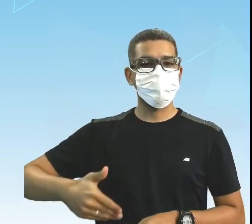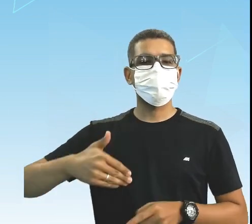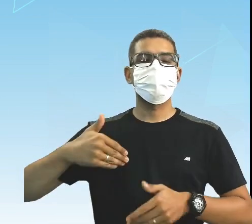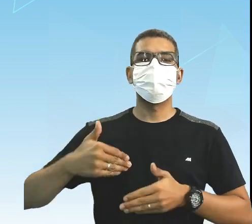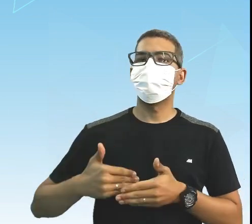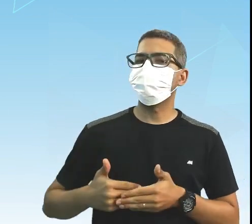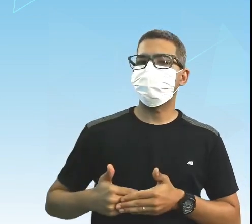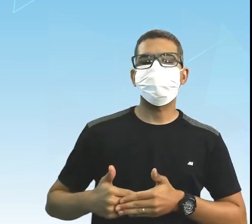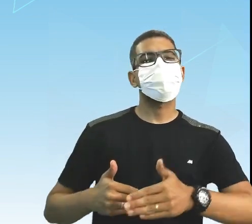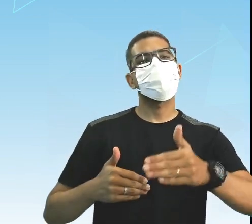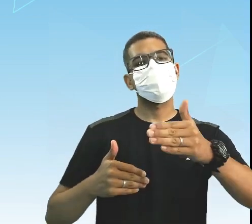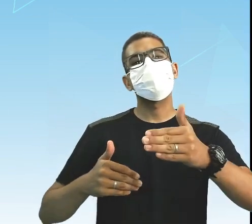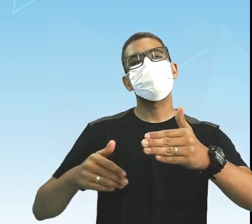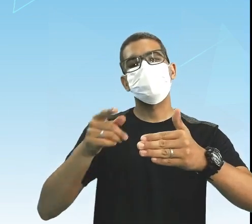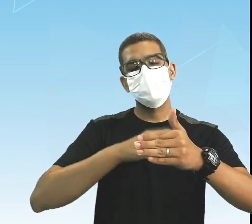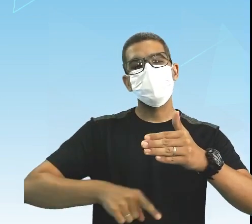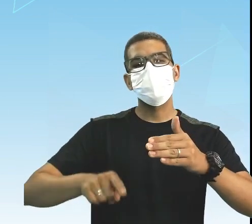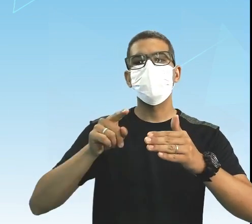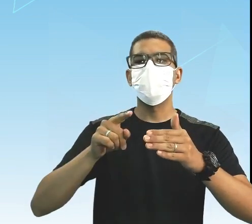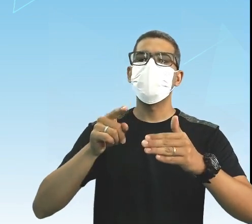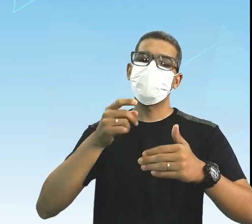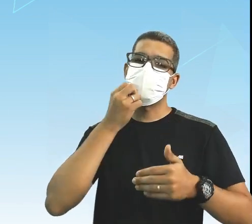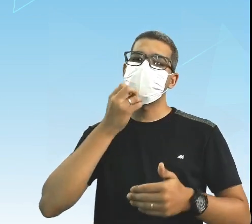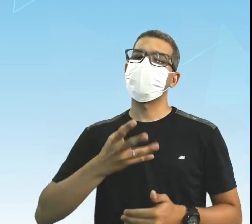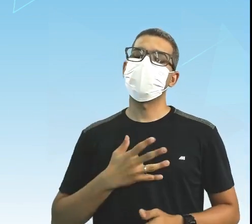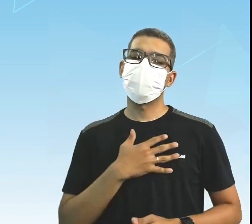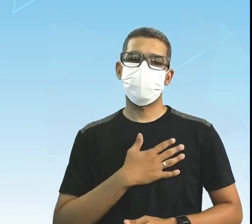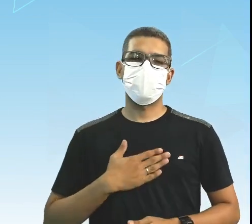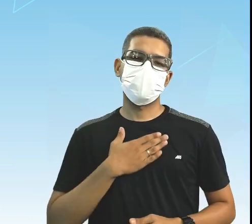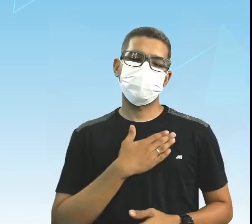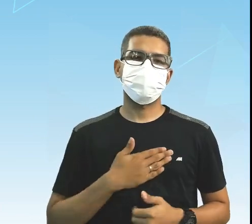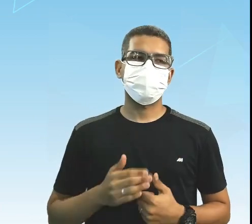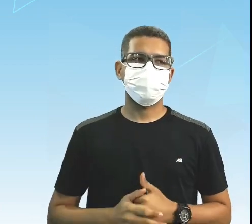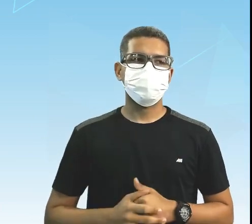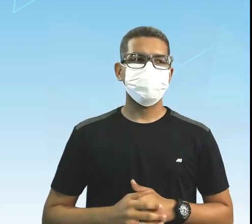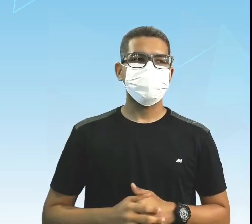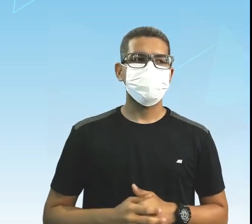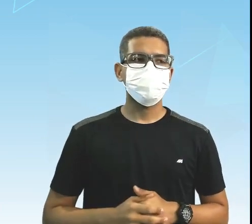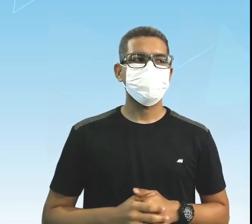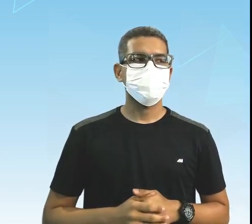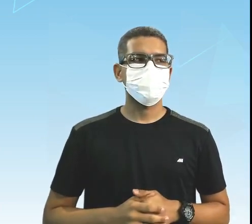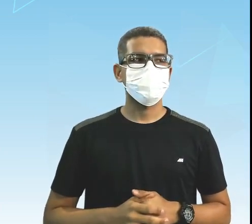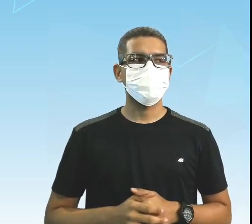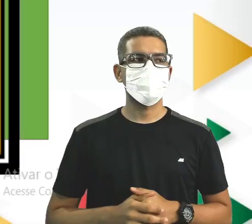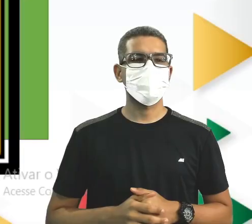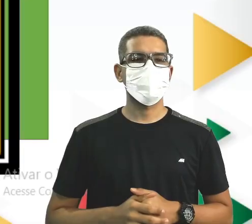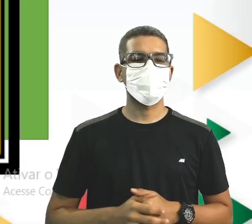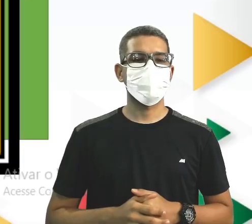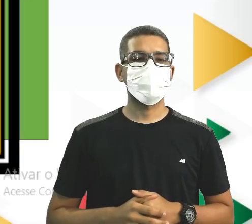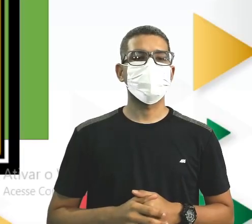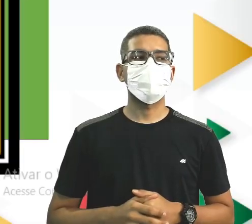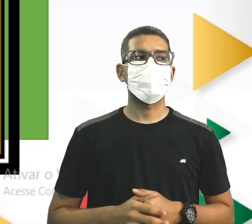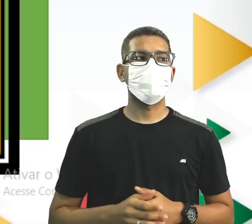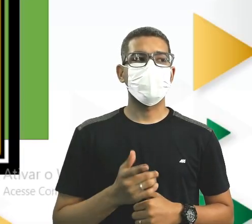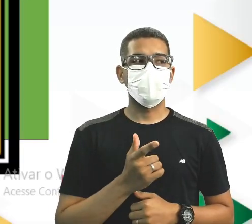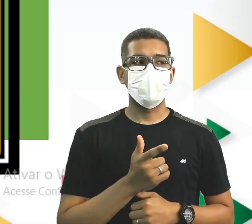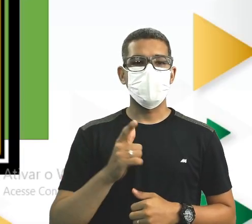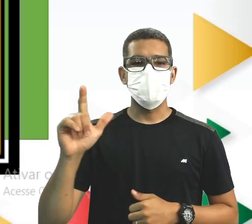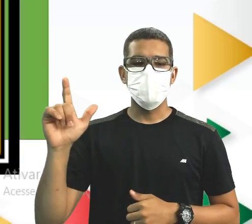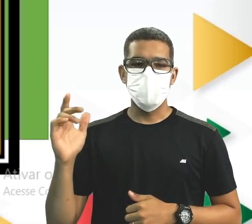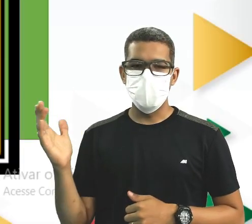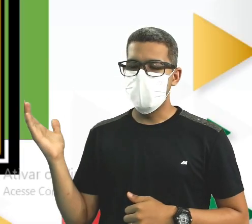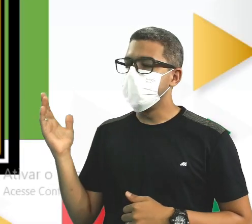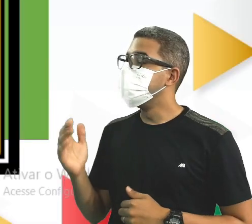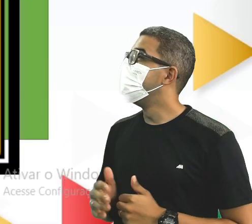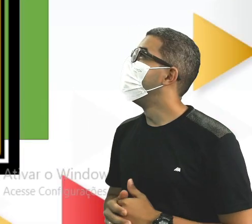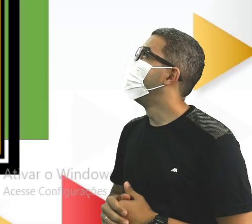funcionar em nosso benefício, viu, amores? Aí coloquei de novo outra imagem, faça uma leitura